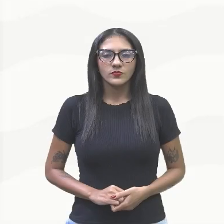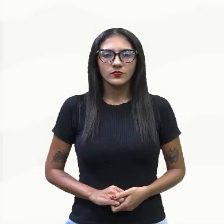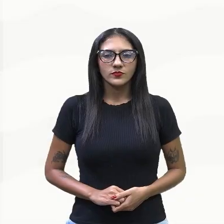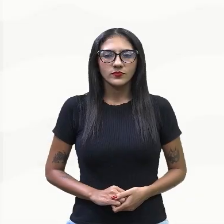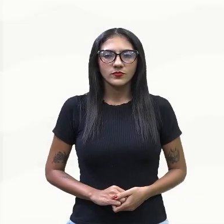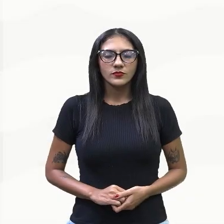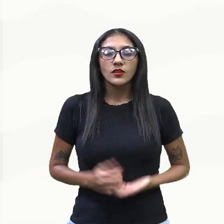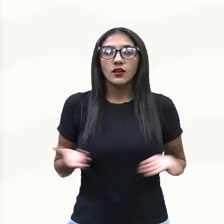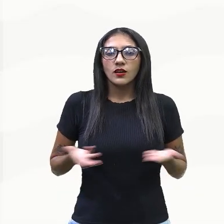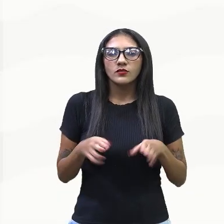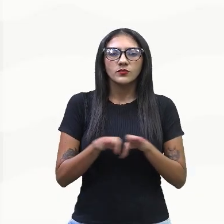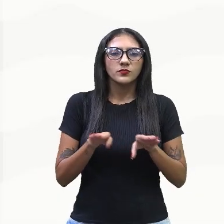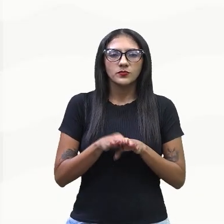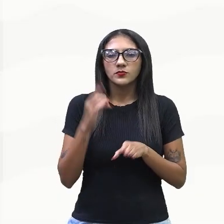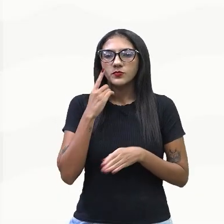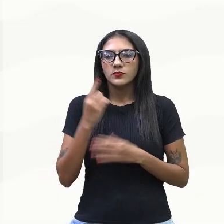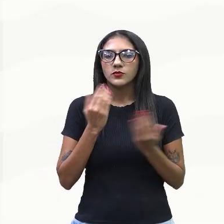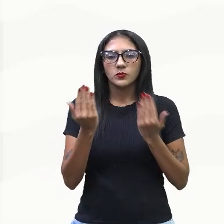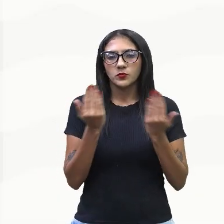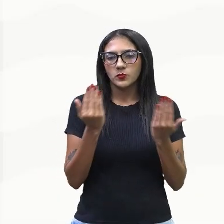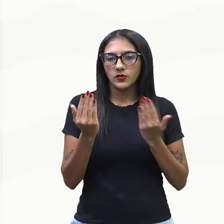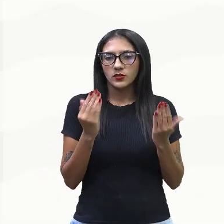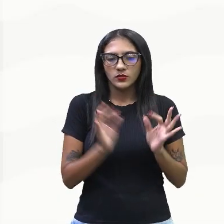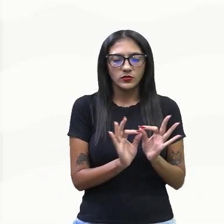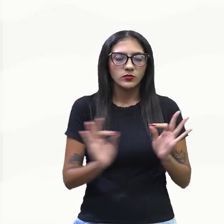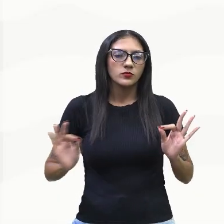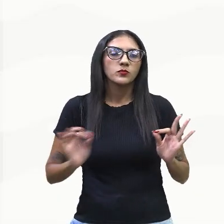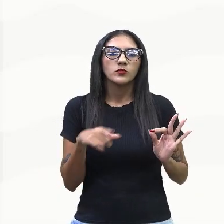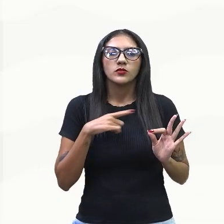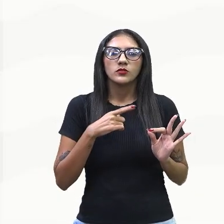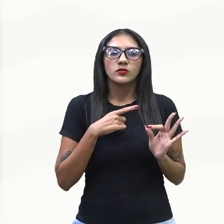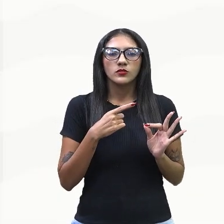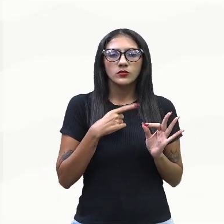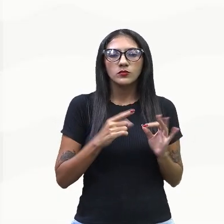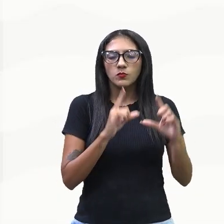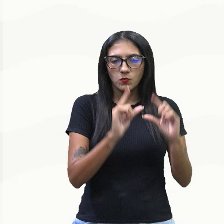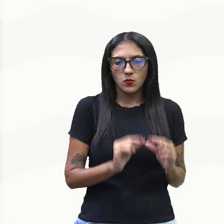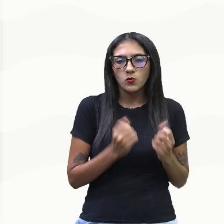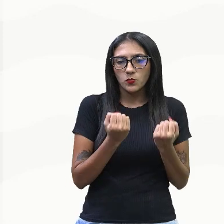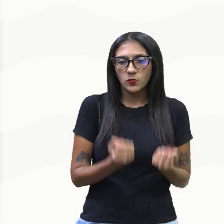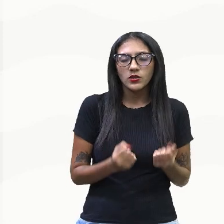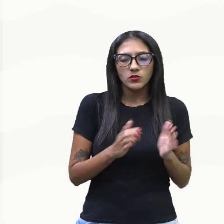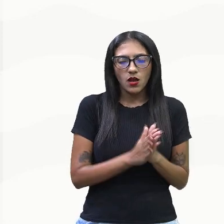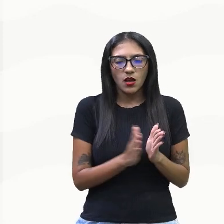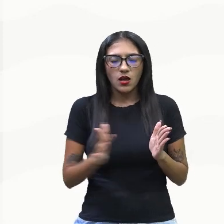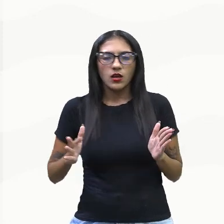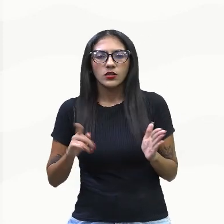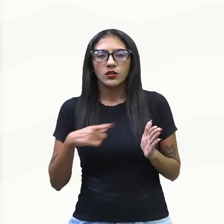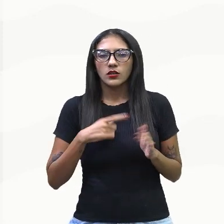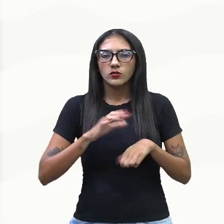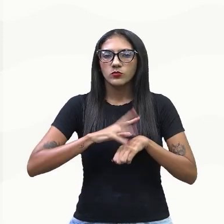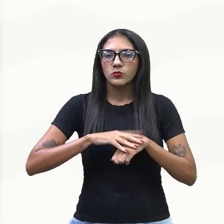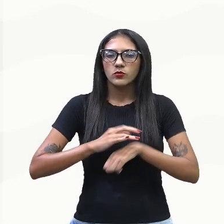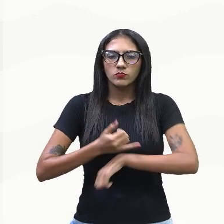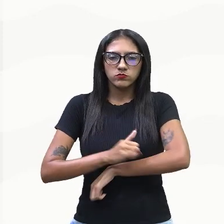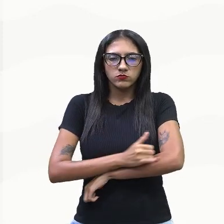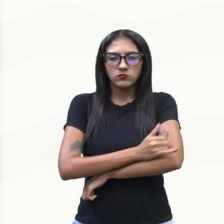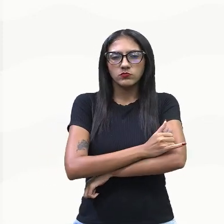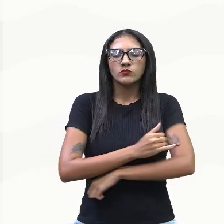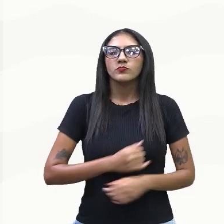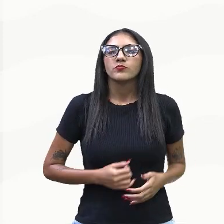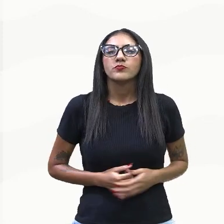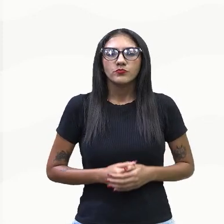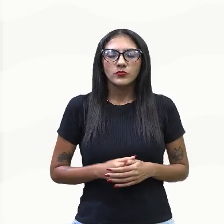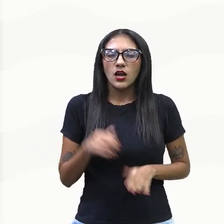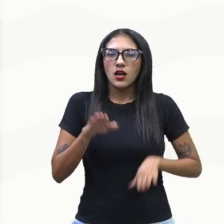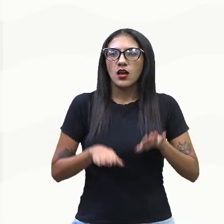o baixo peso até obesidade mórbida. Vocês sabem a obesidade mórbida? Quando a pessoa,